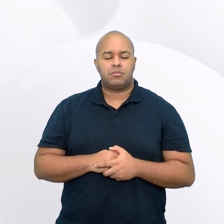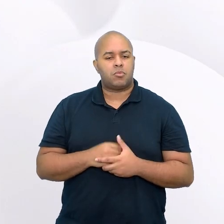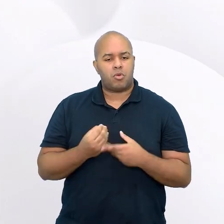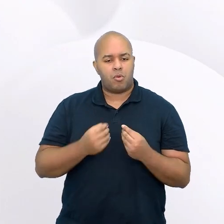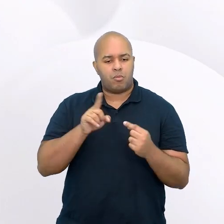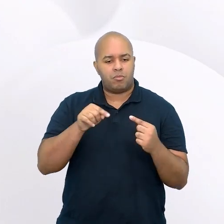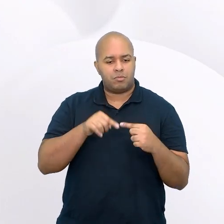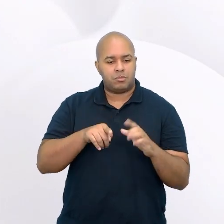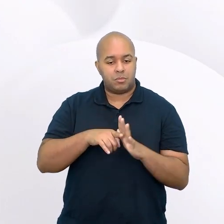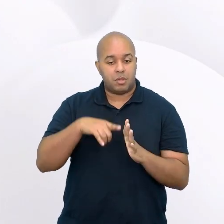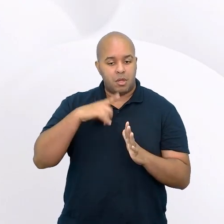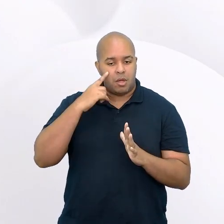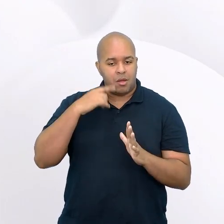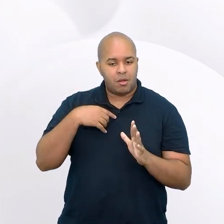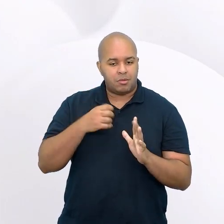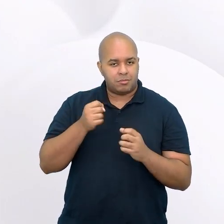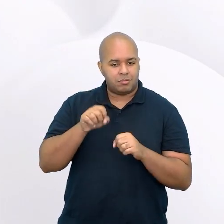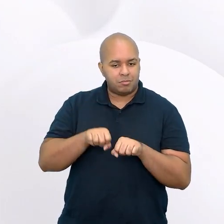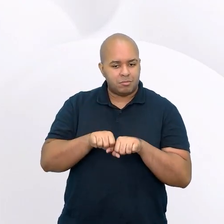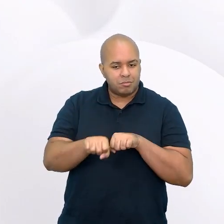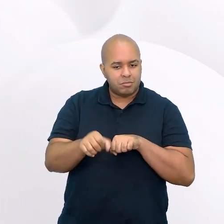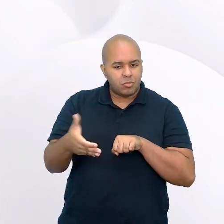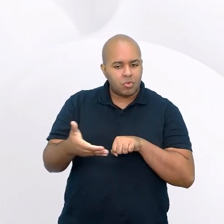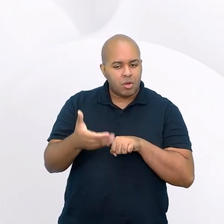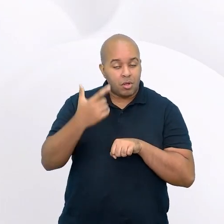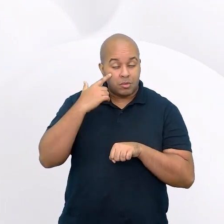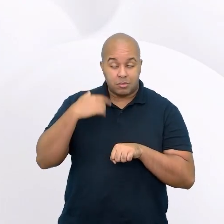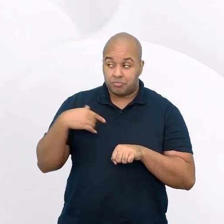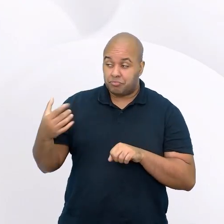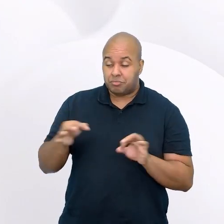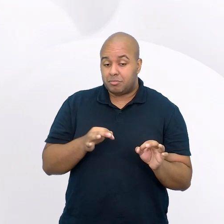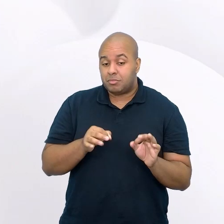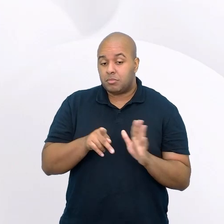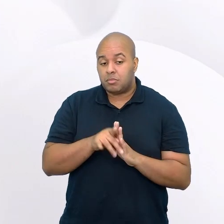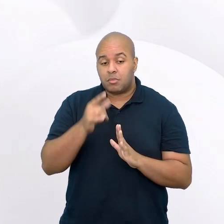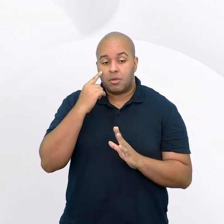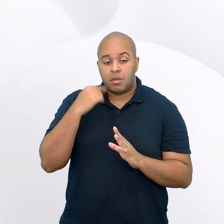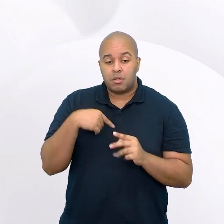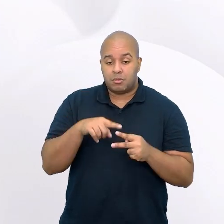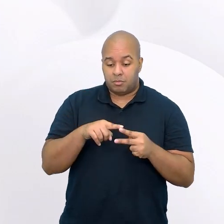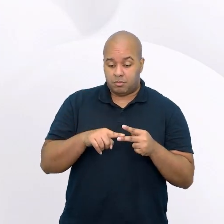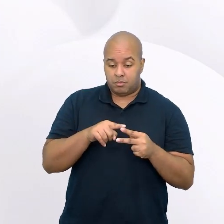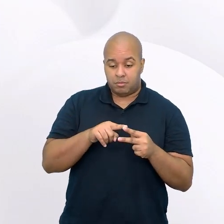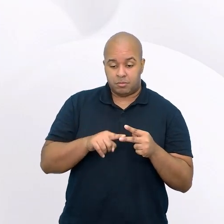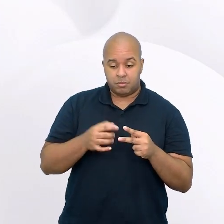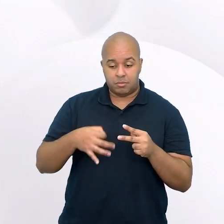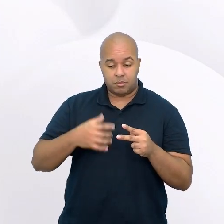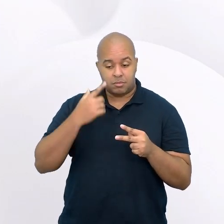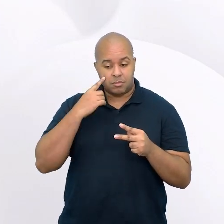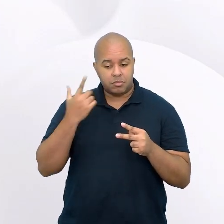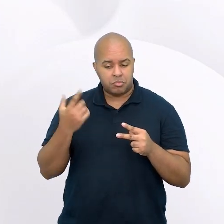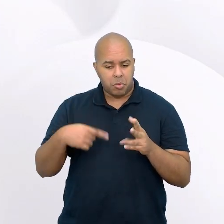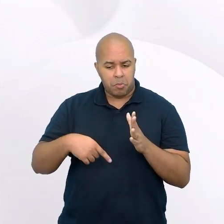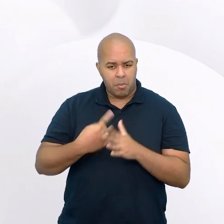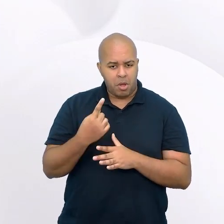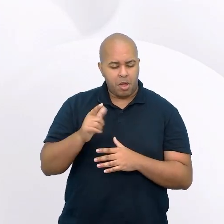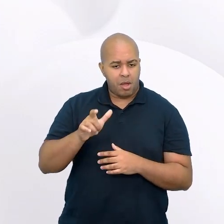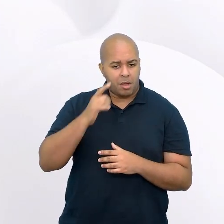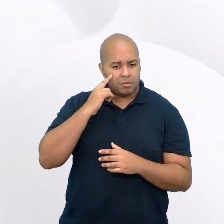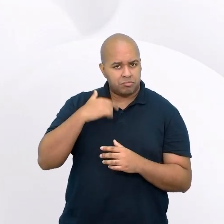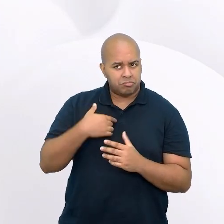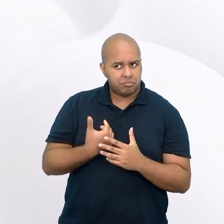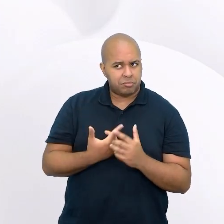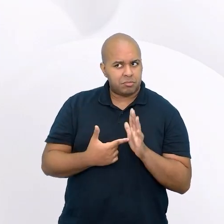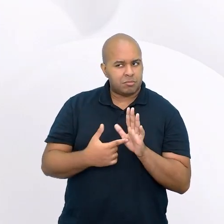como objetivos para essa formação de hoje a gente preparou esses dois itens aqui né o primeiro ele